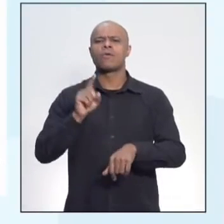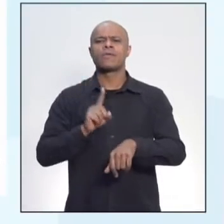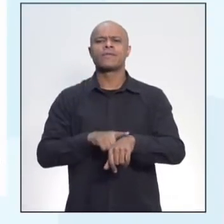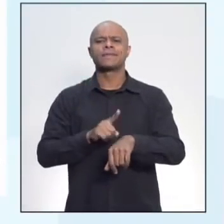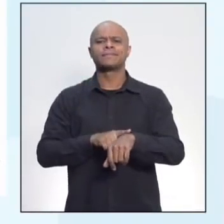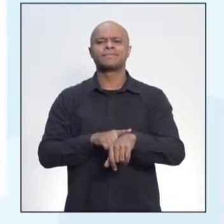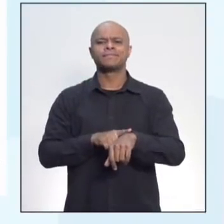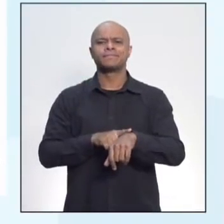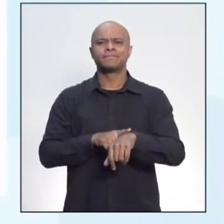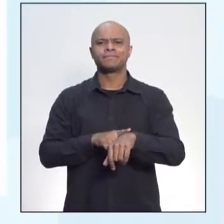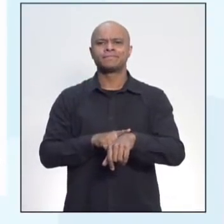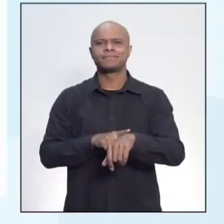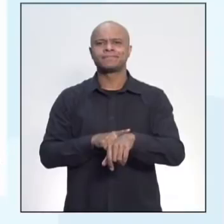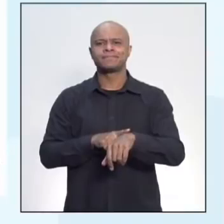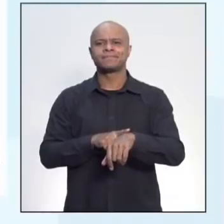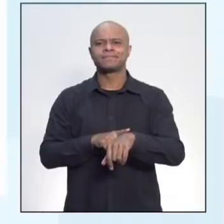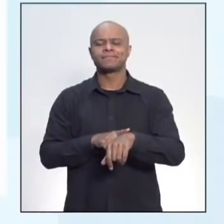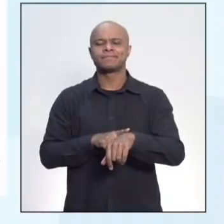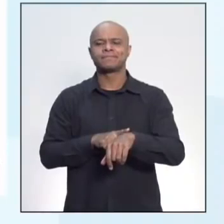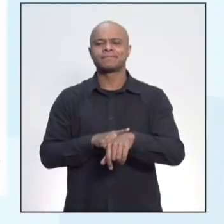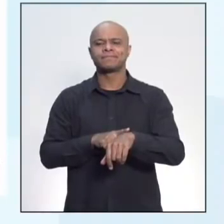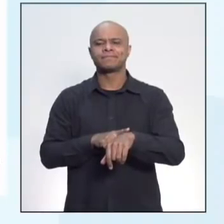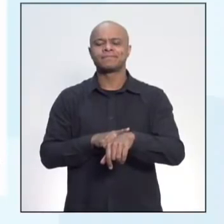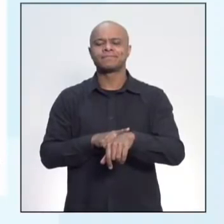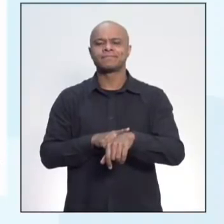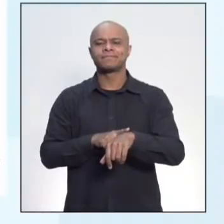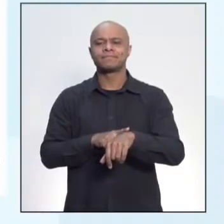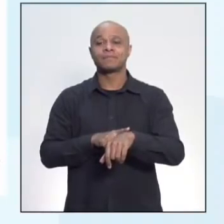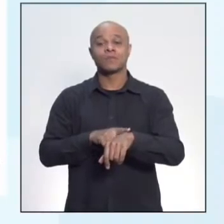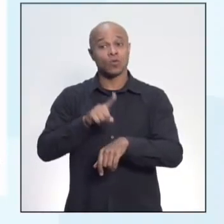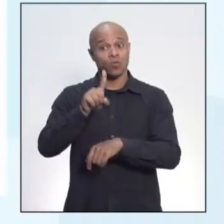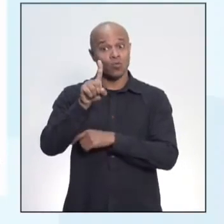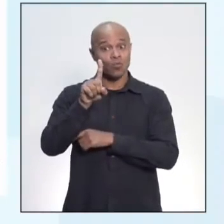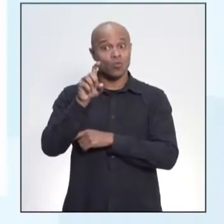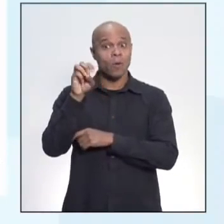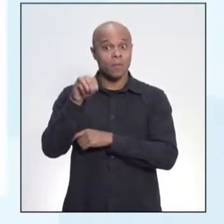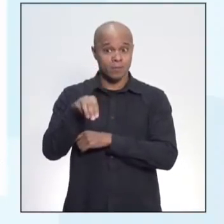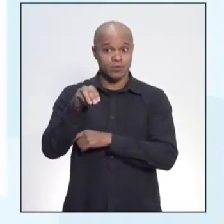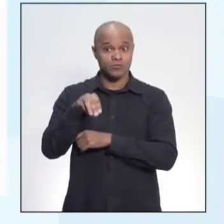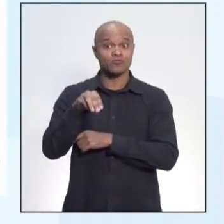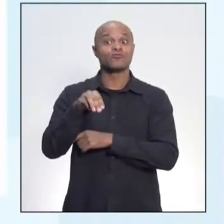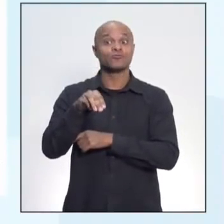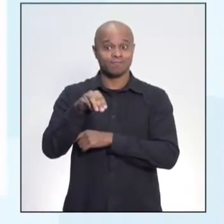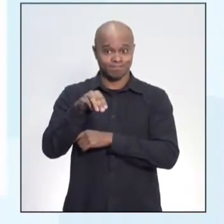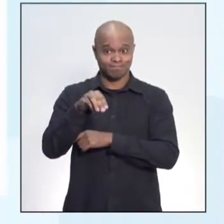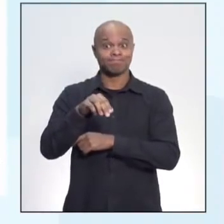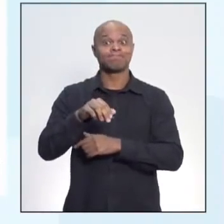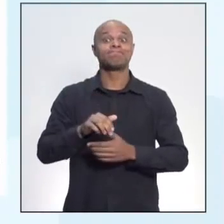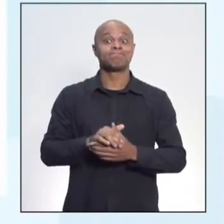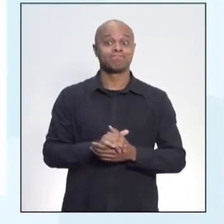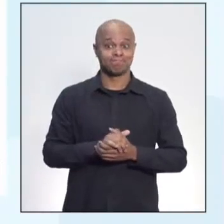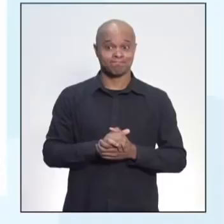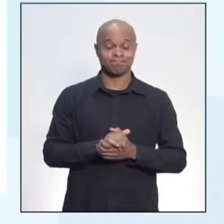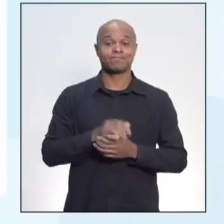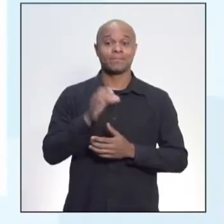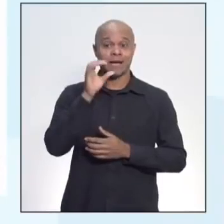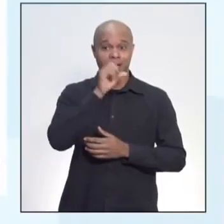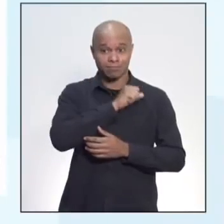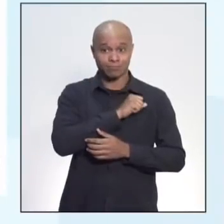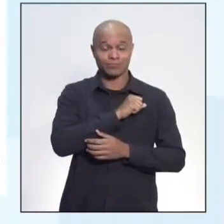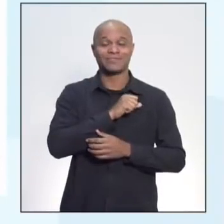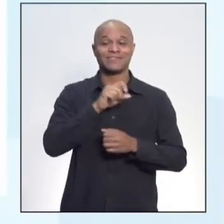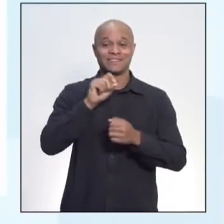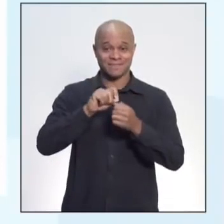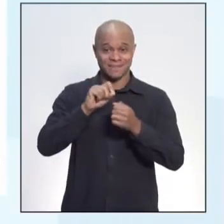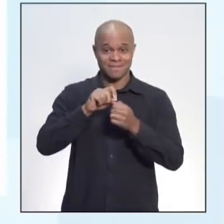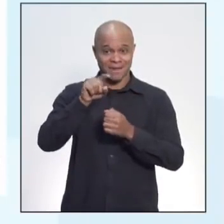atividade? Professora Roberta, para essa atividade, 1 minuto, porque você já até falou dos pontos, não é mesmo? Então, vamos lá, 1